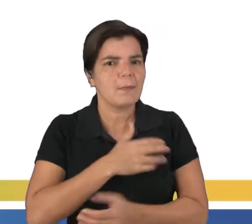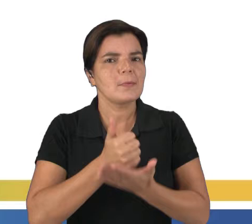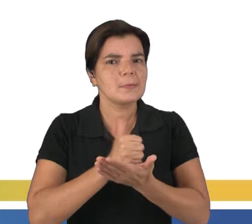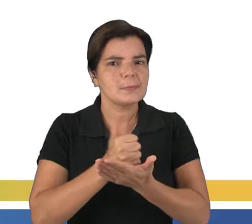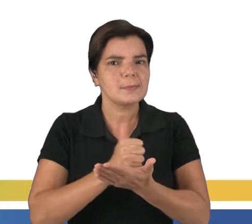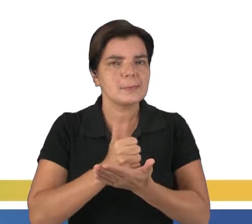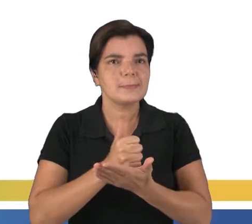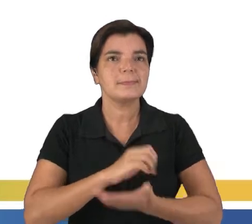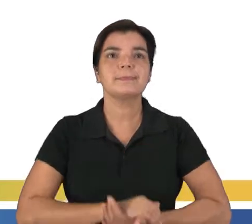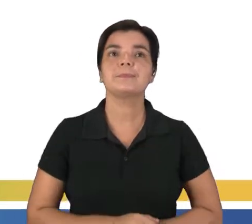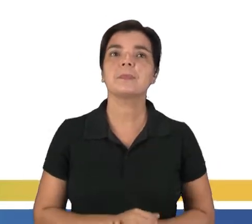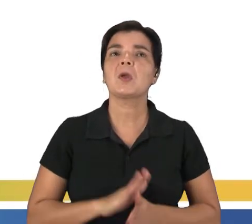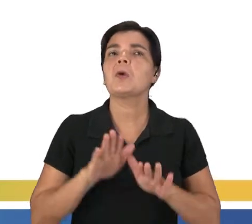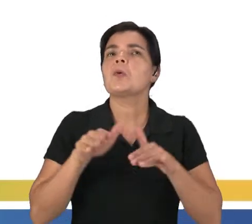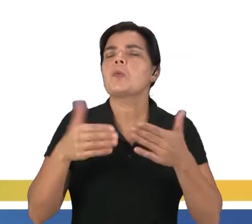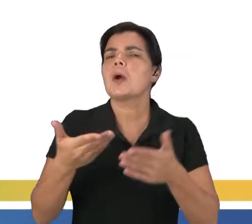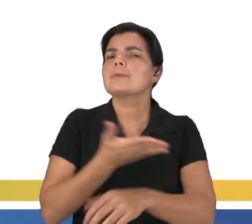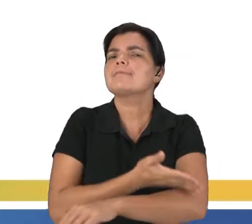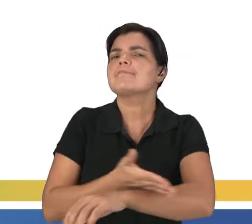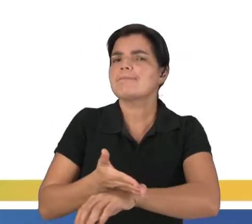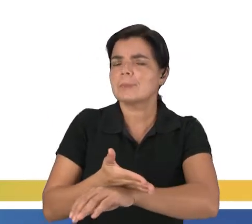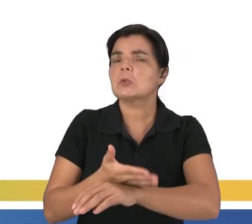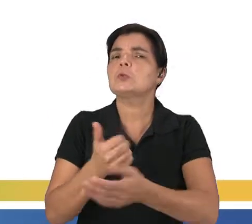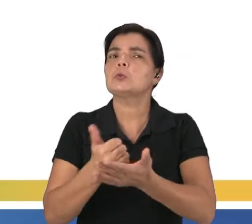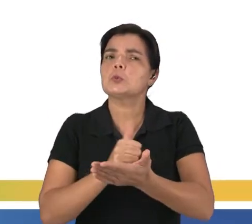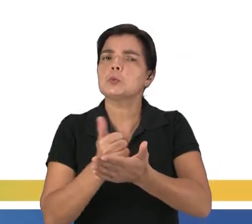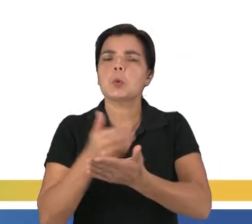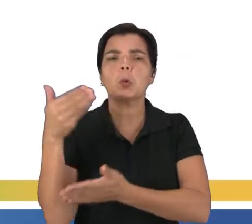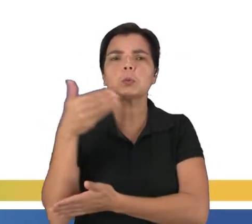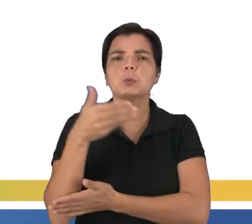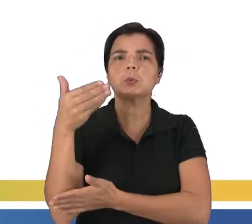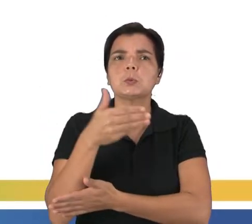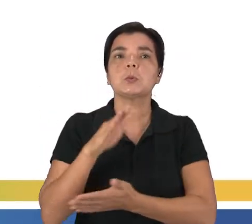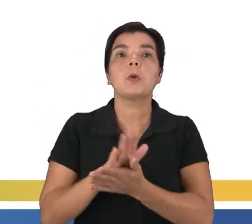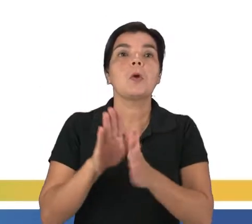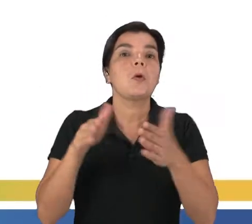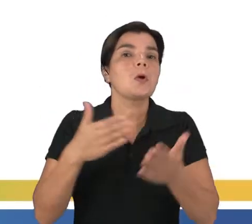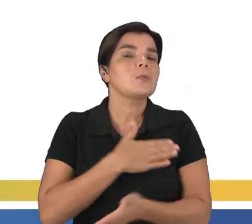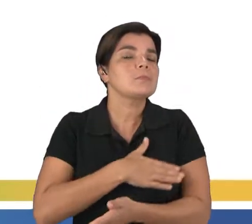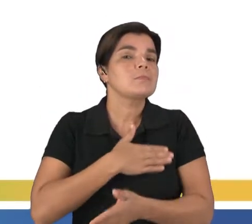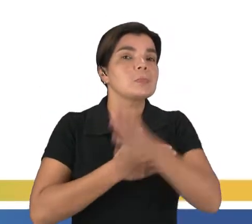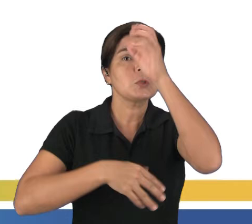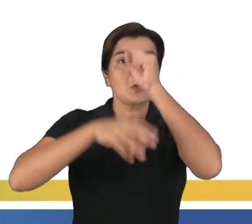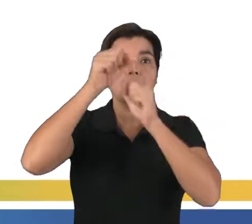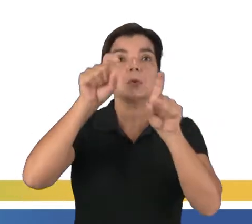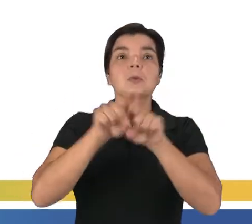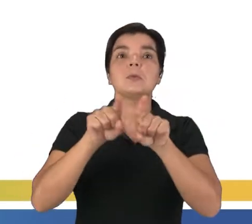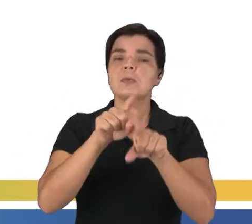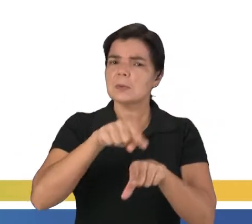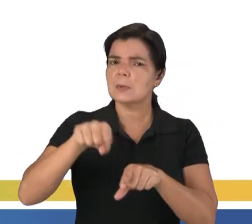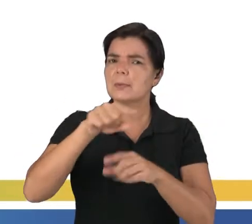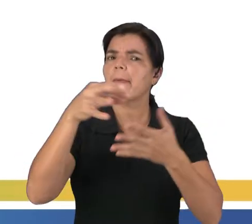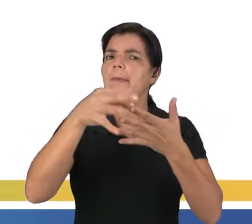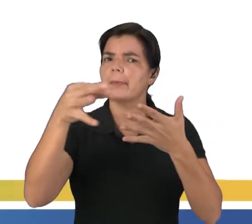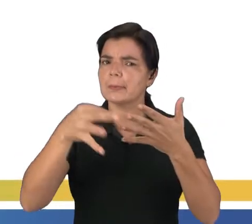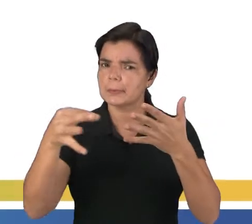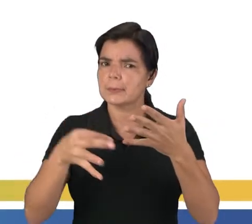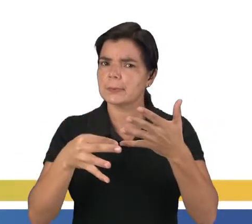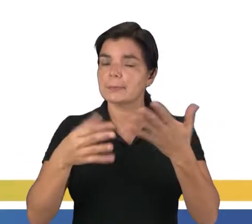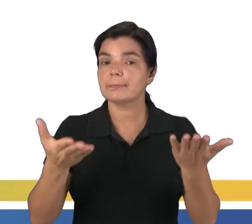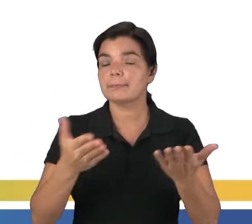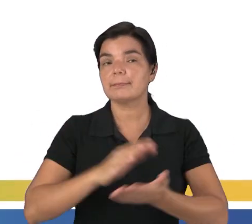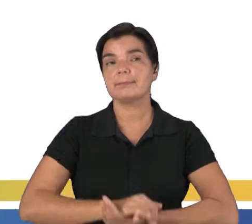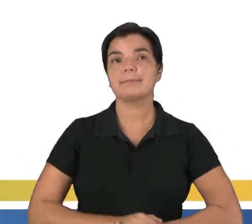jogos eletrônicos? Quais você costuma praticar com mais frequência? Quais gostaria de aprender? E você sabe as